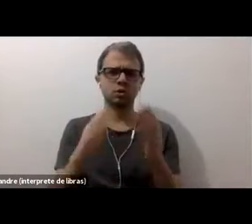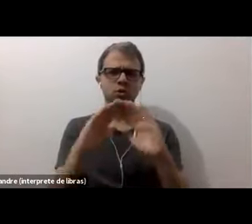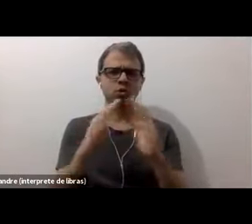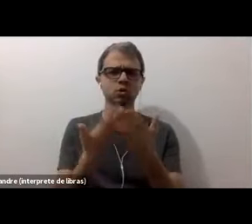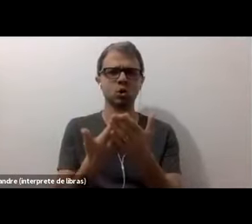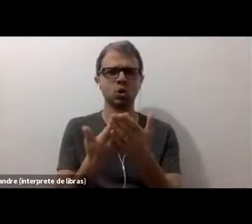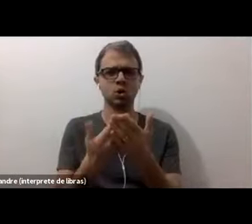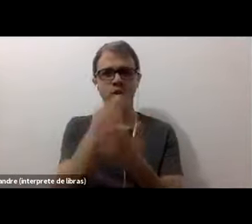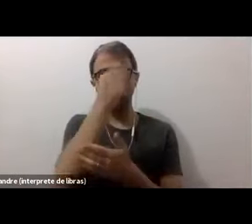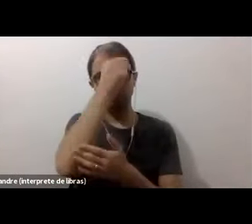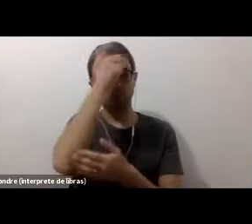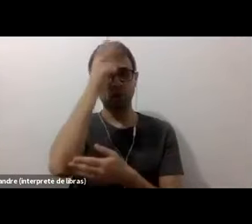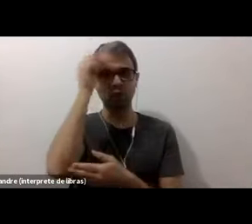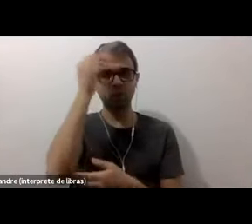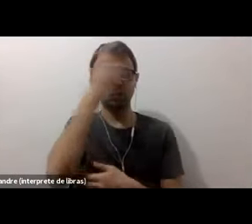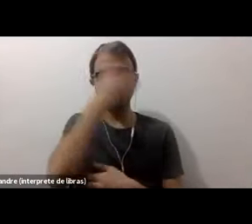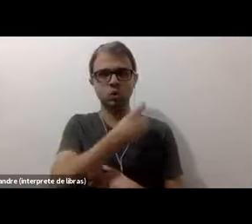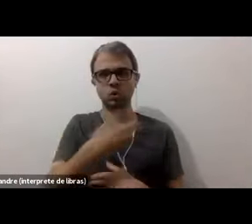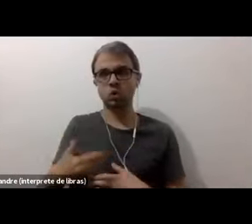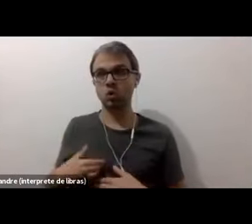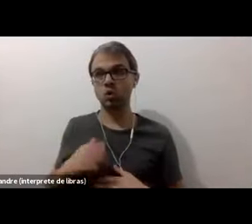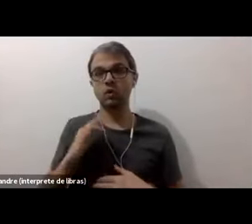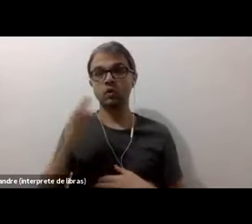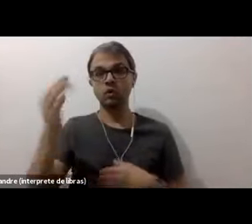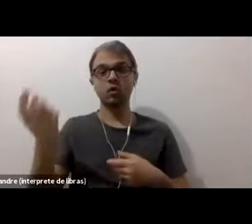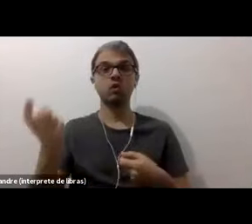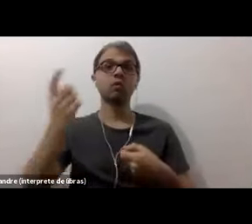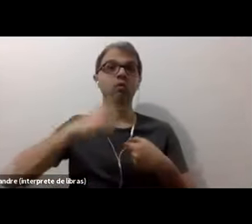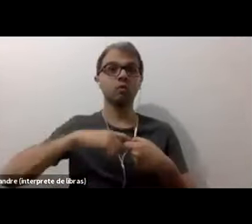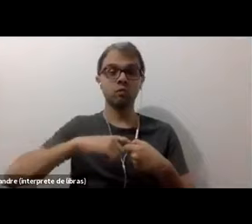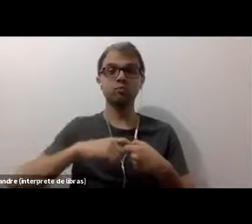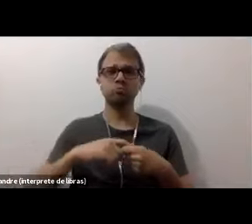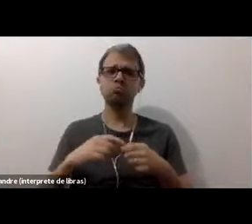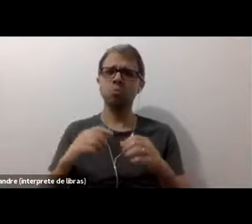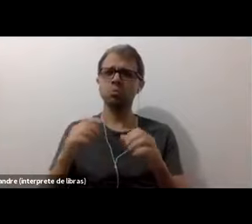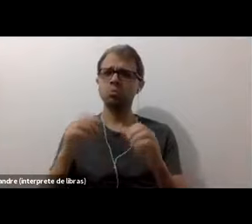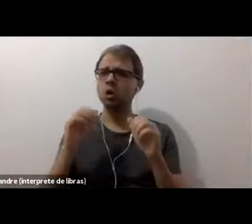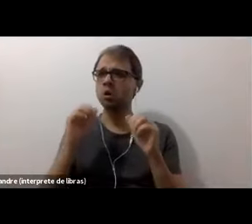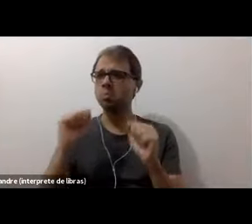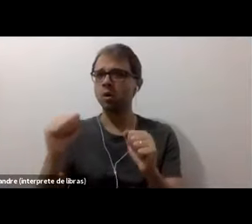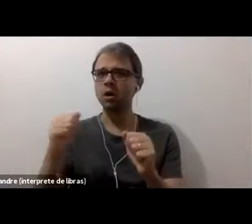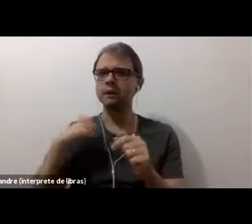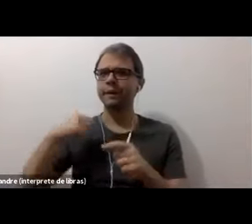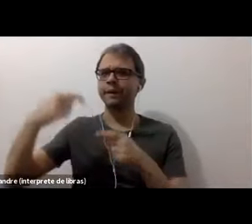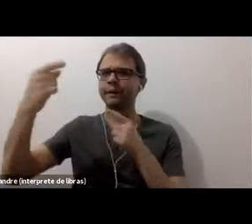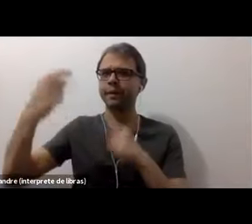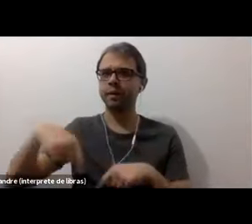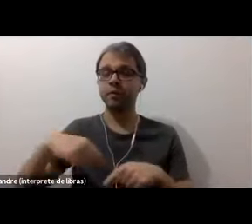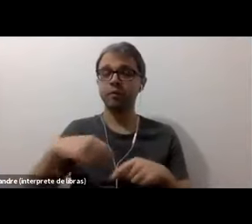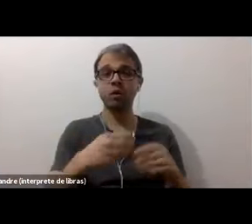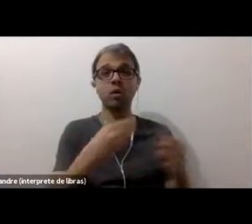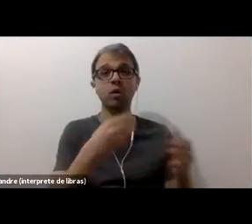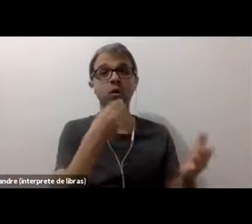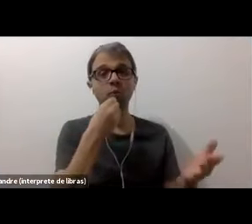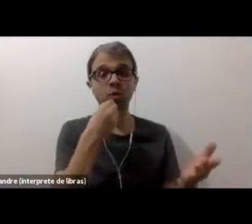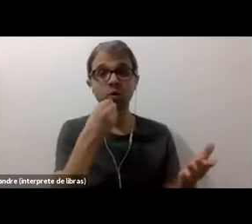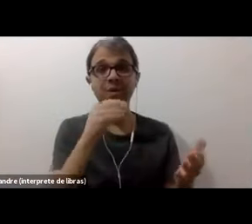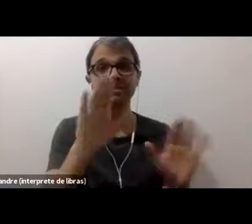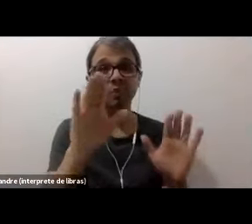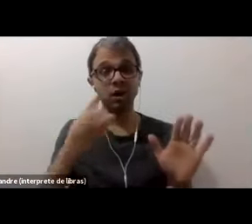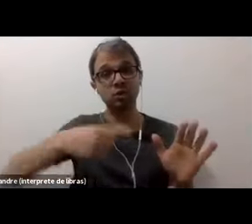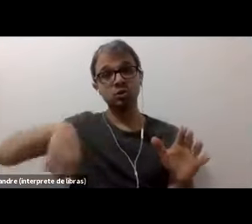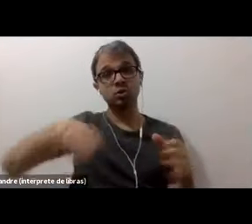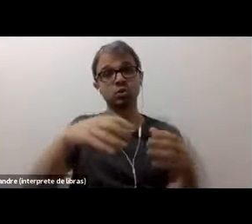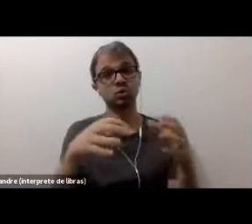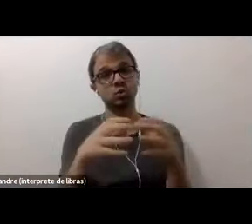né, como a gente colocou, os desafios e possibilidades, para a gente, enquanto grupo, nas nossas discussões, ainda não é um tema fechado,